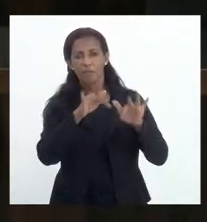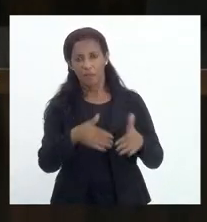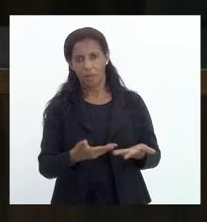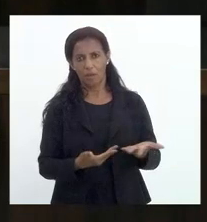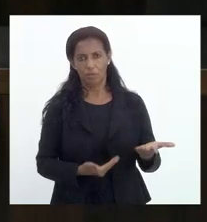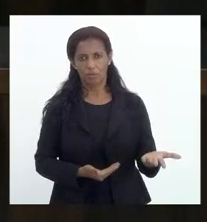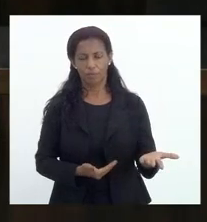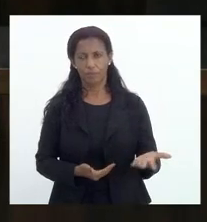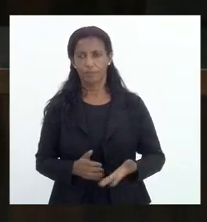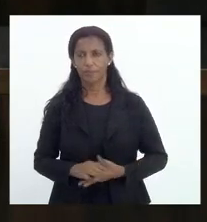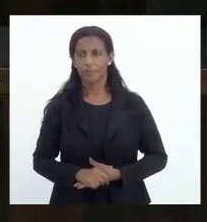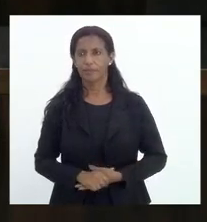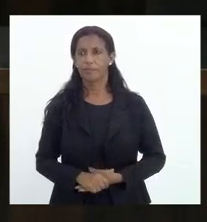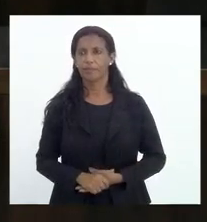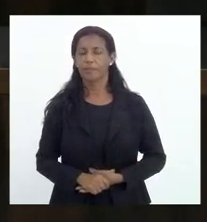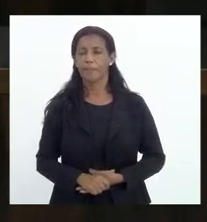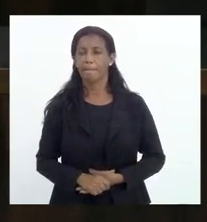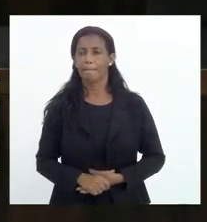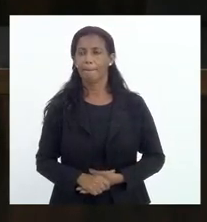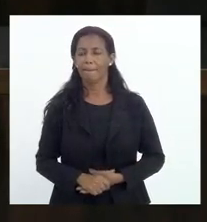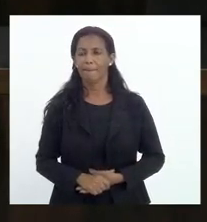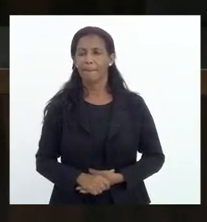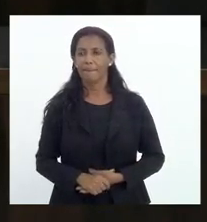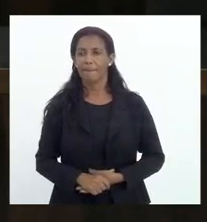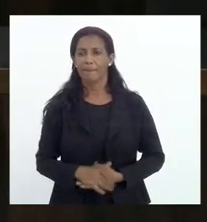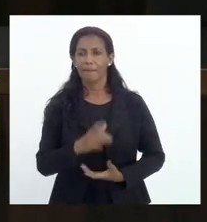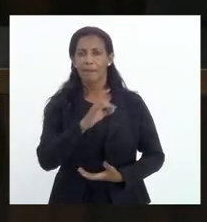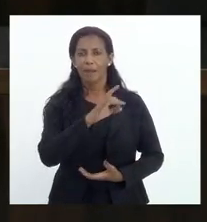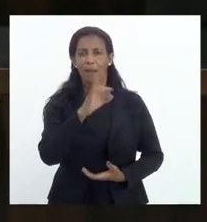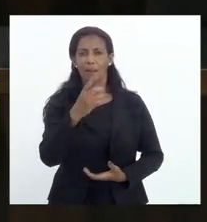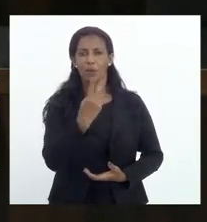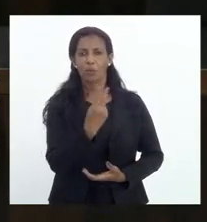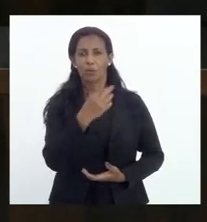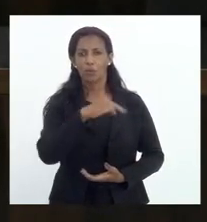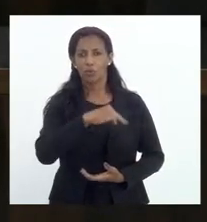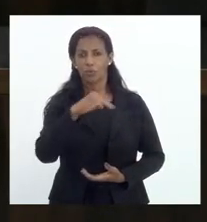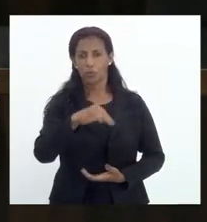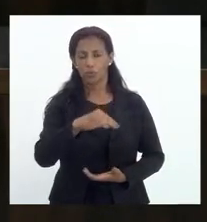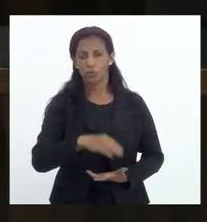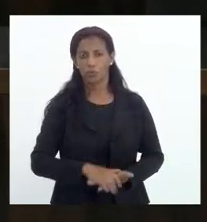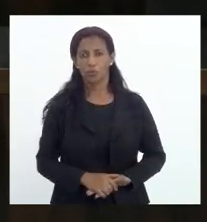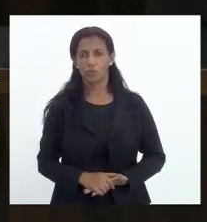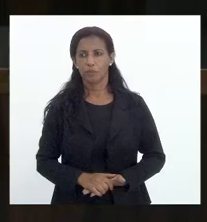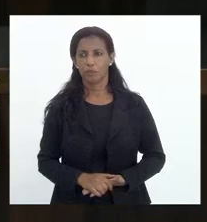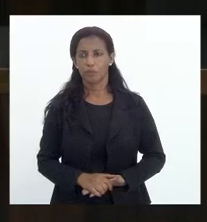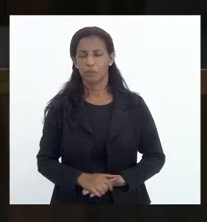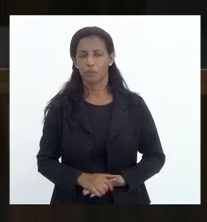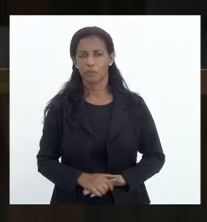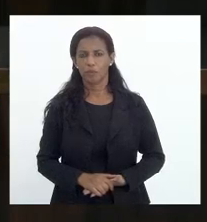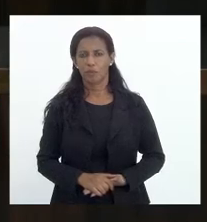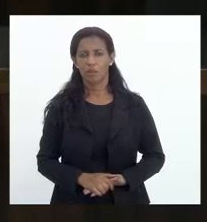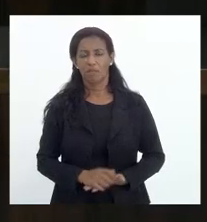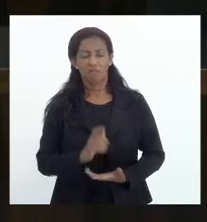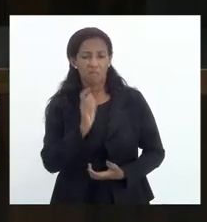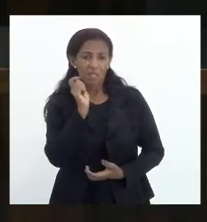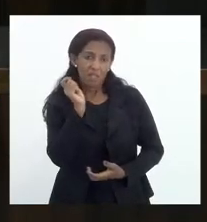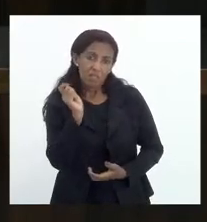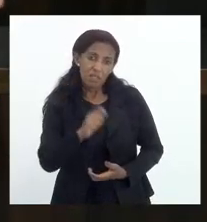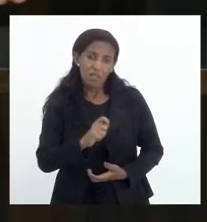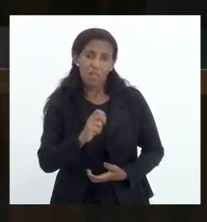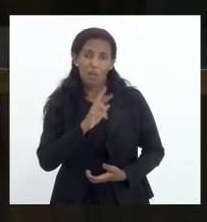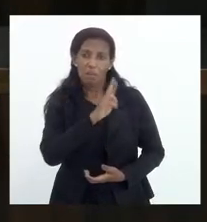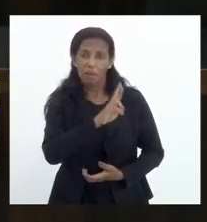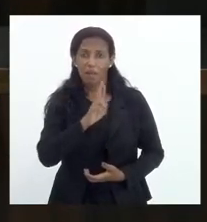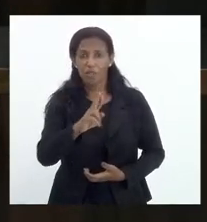considerações finais, cada um com 2 minutos, e nas considerações tentem responder, porque eu